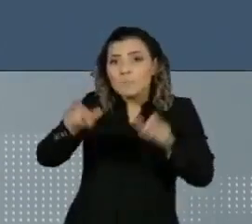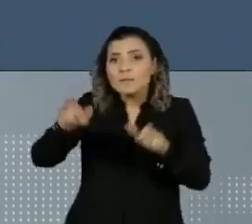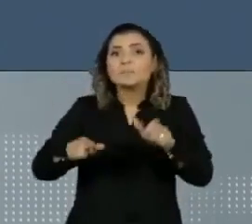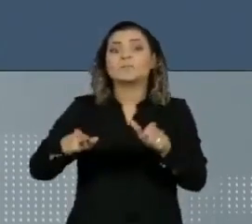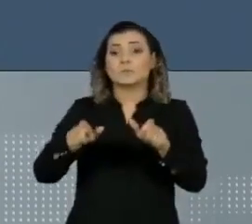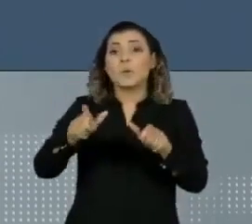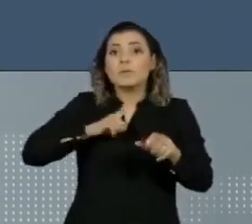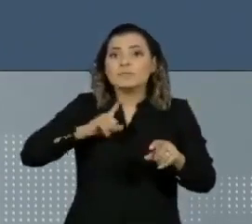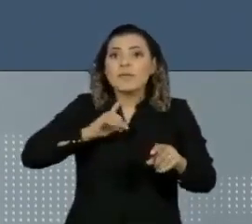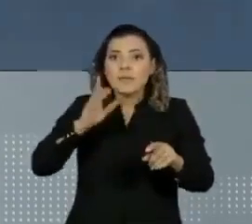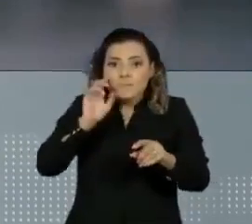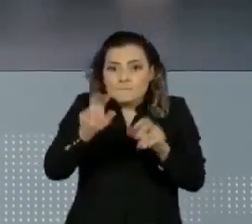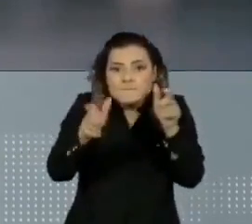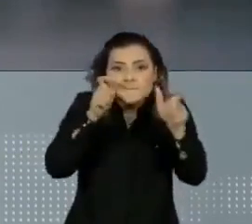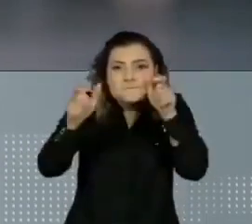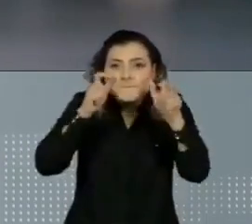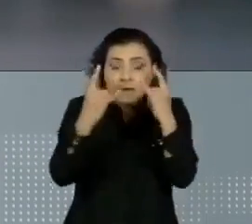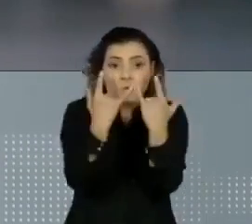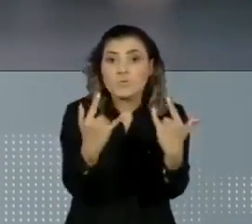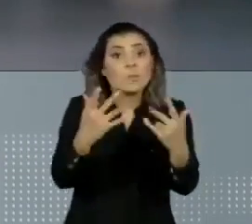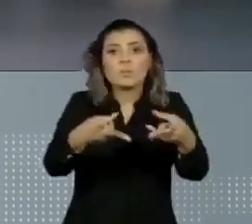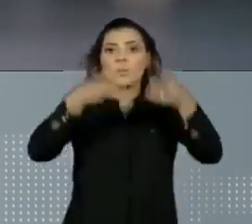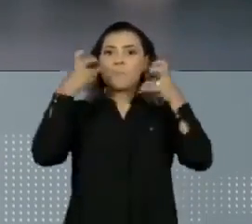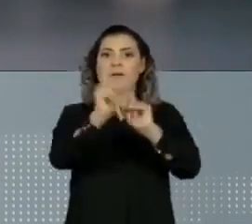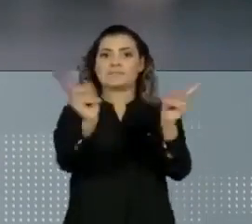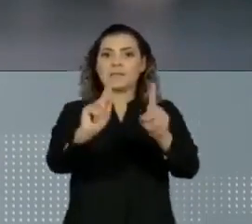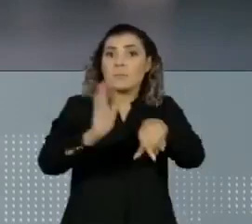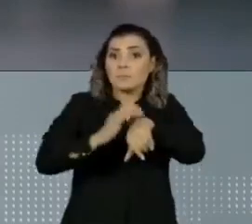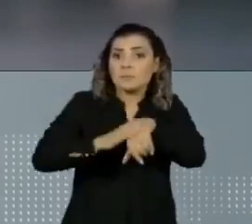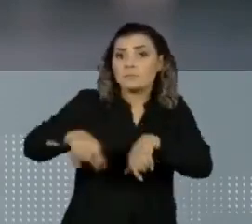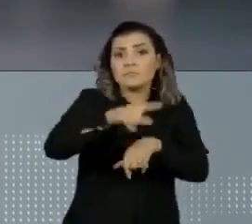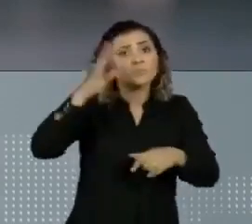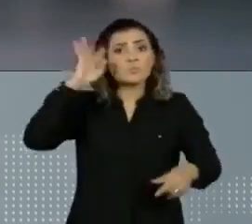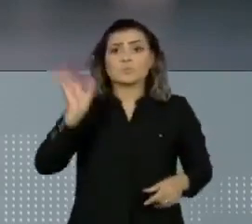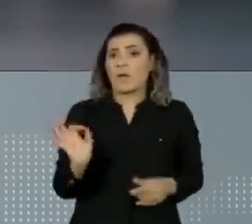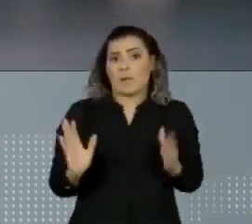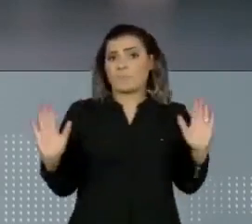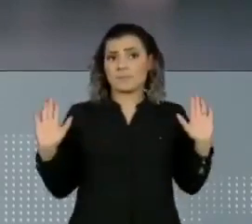triggering the user's awareness. They are completely